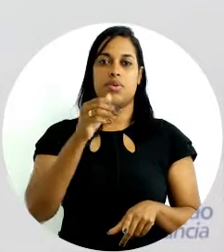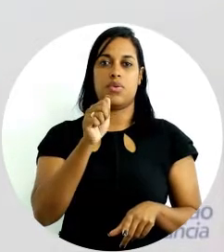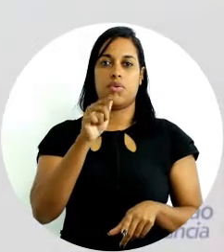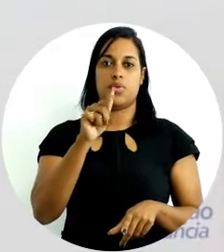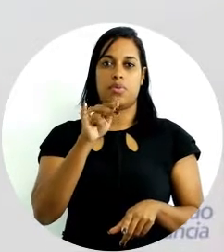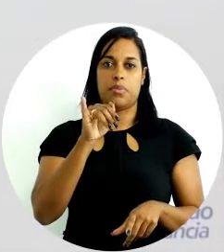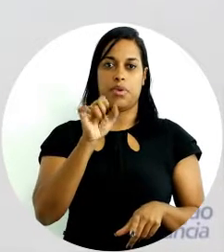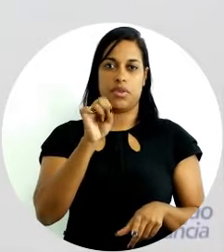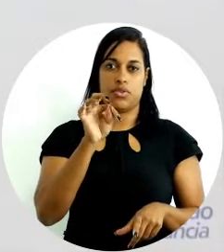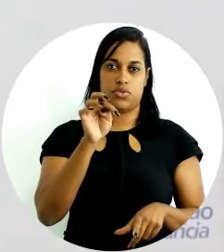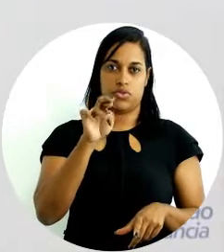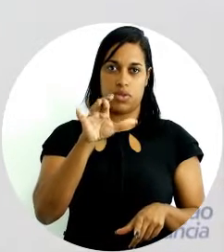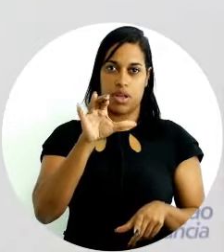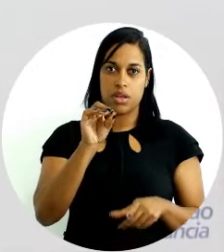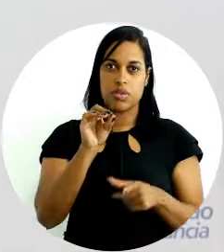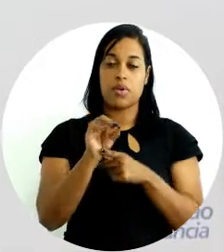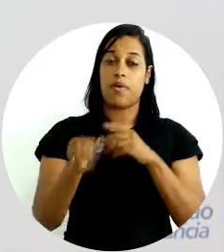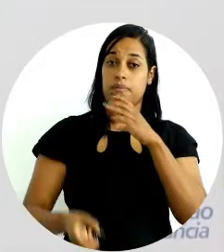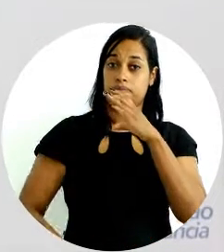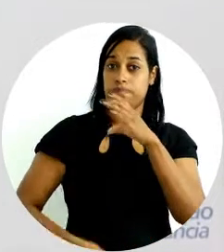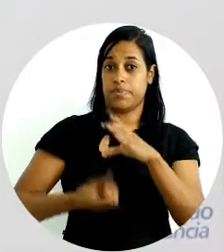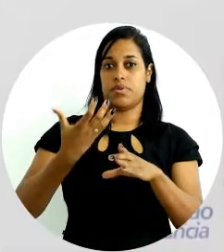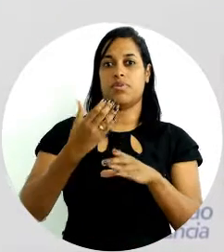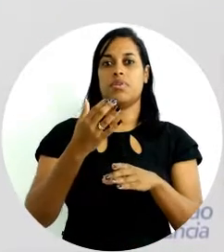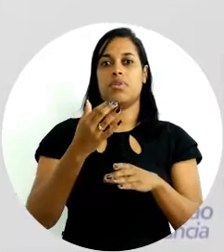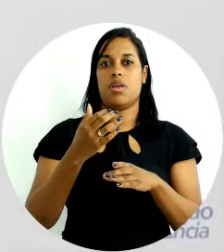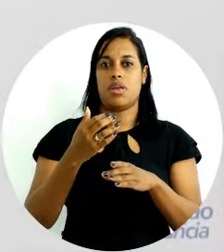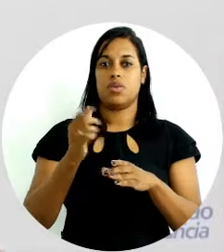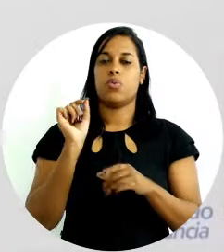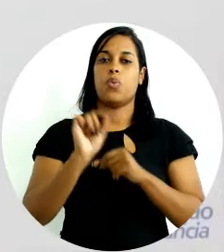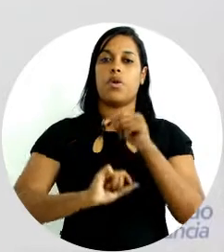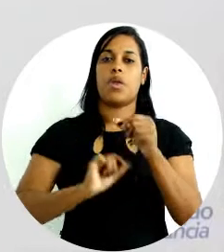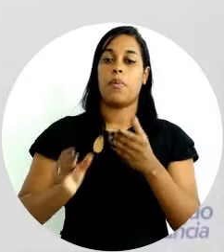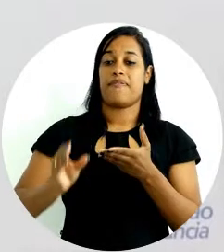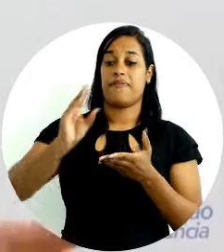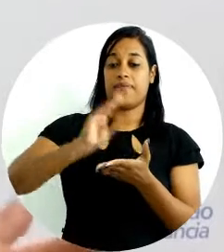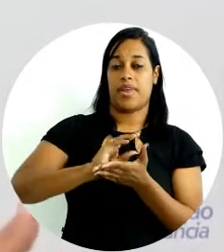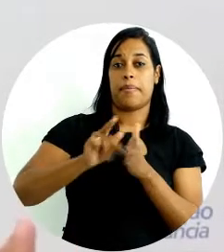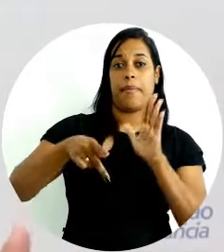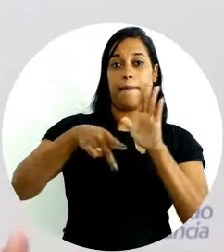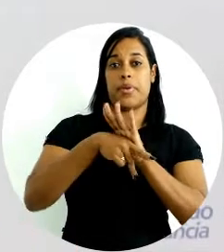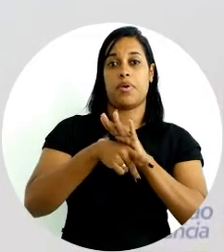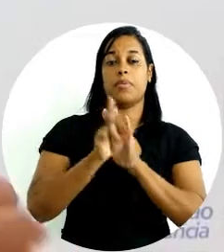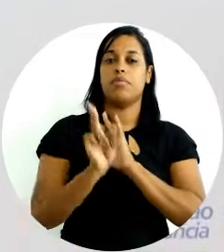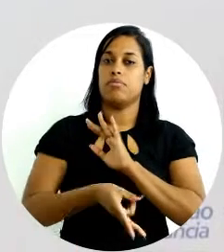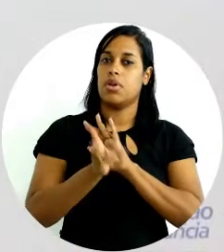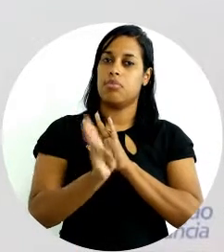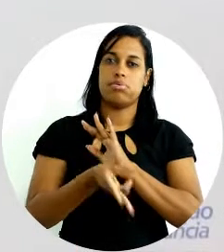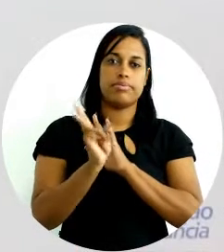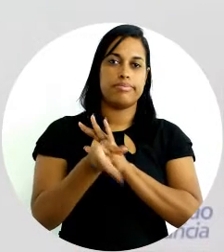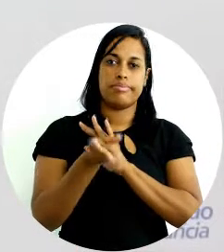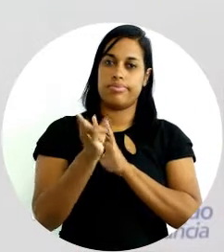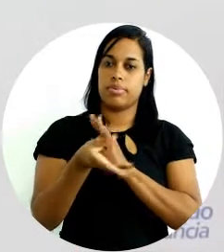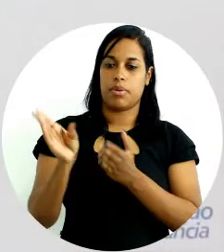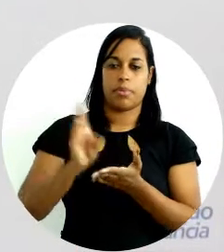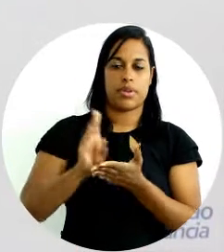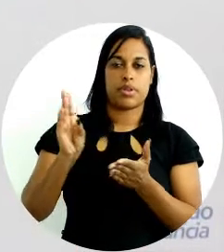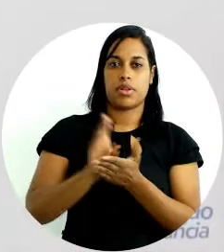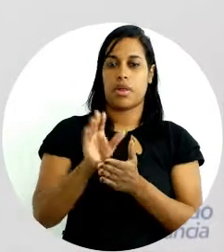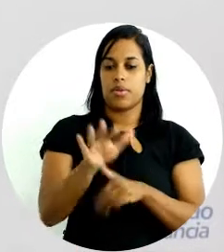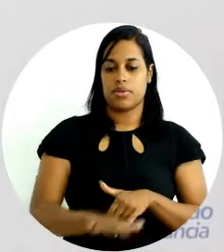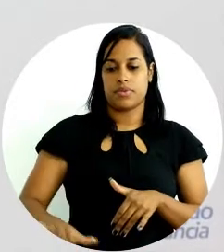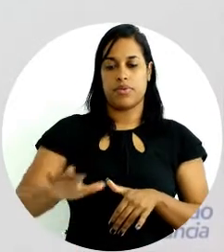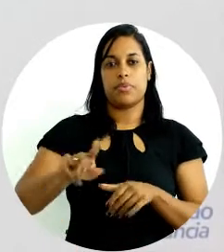do Magistério, que foi criado um fundo para manter e financiar o